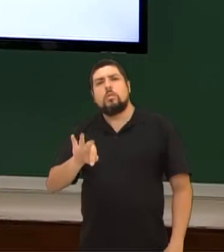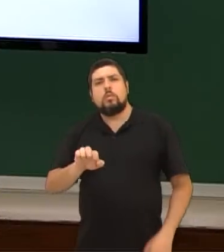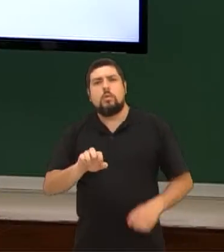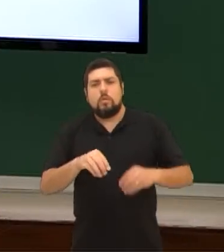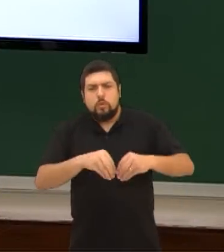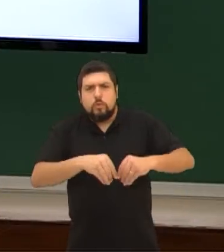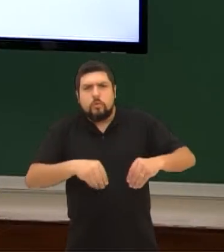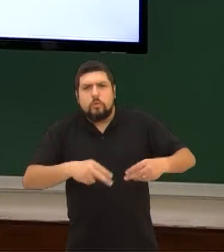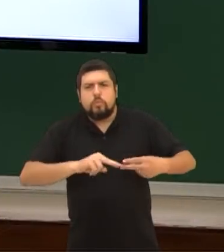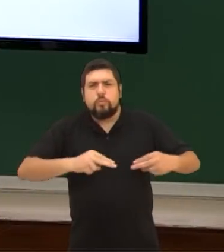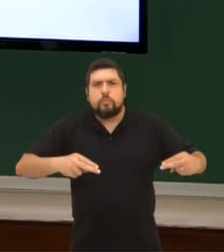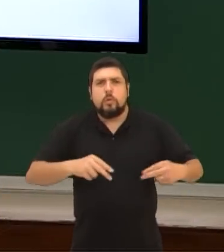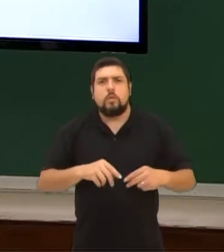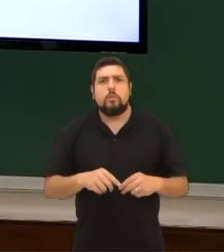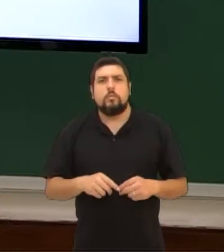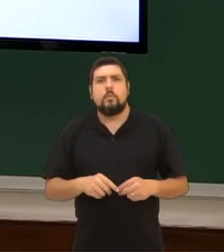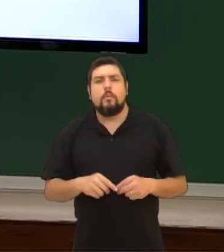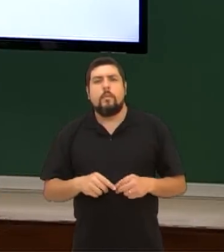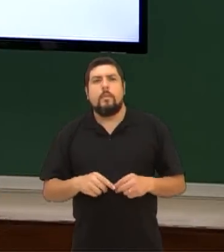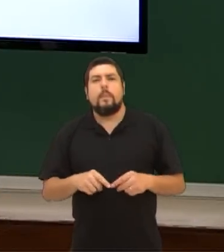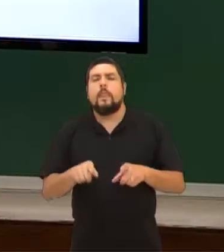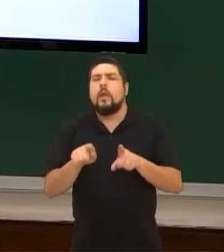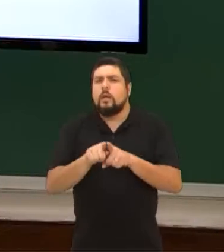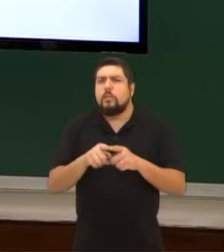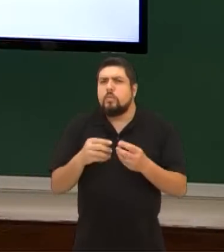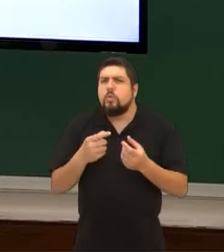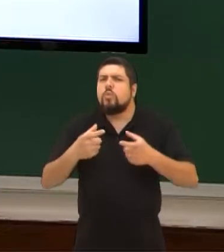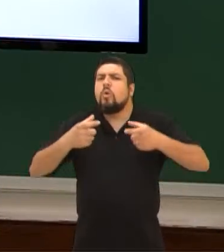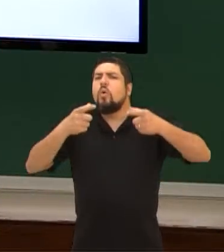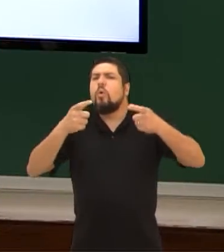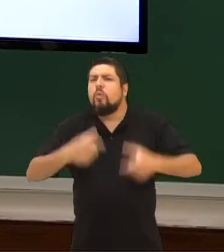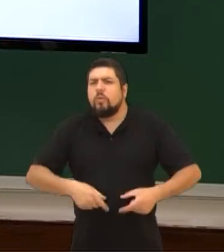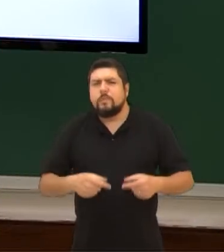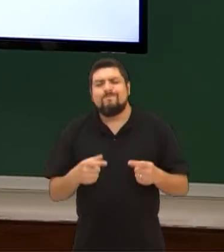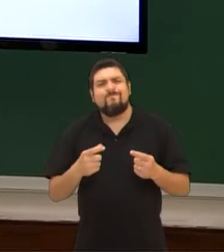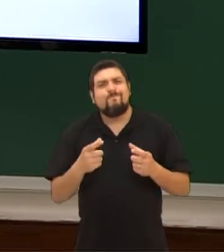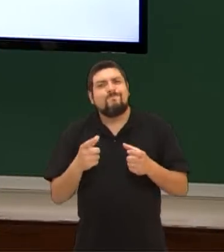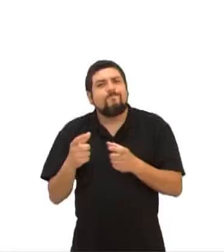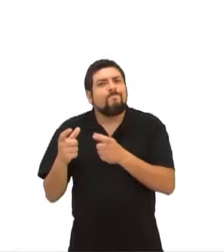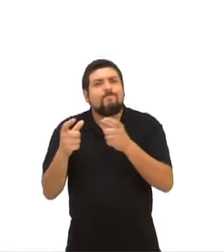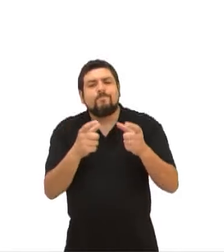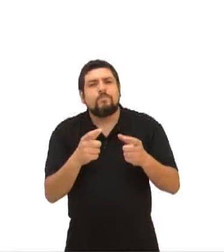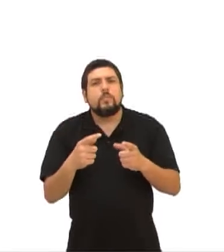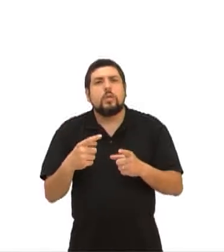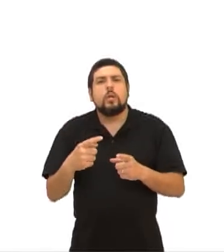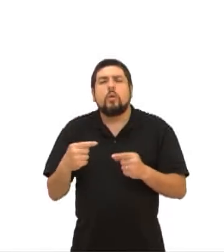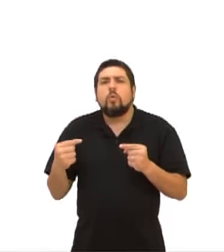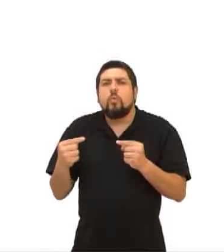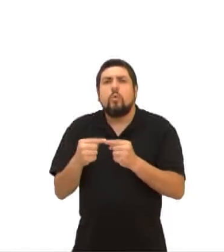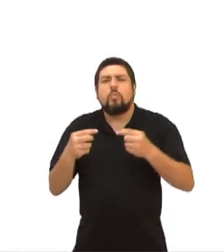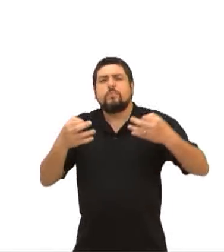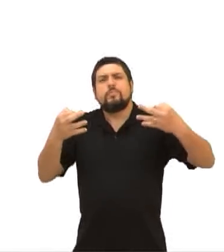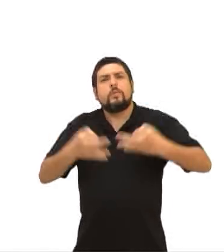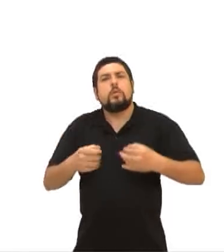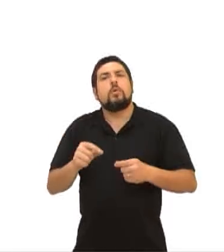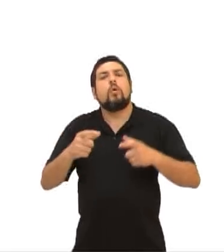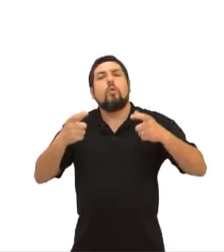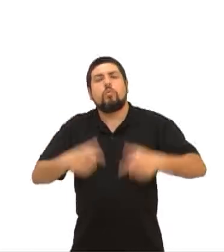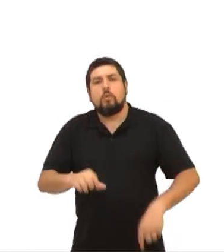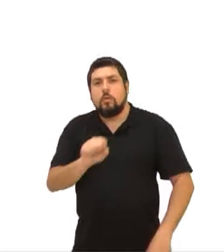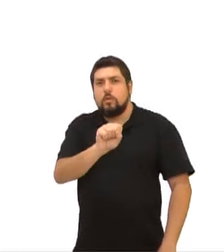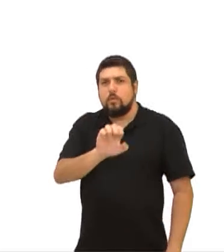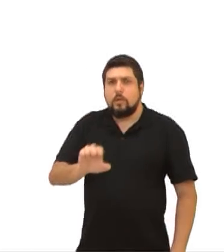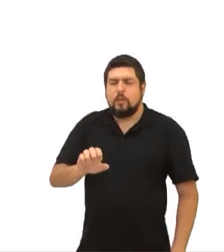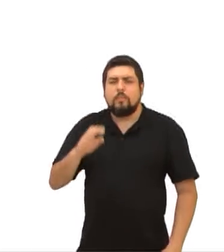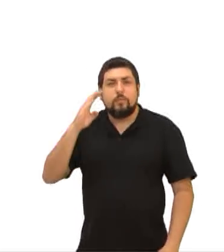abertas. Onde eu vou encontrar essas características para a produção de café? No Sudeste e principalmente no